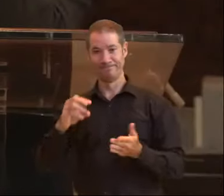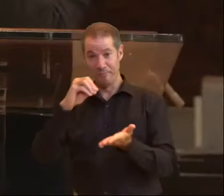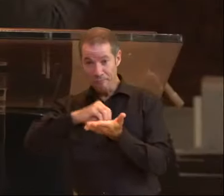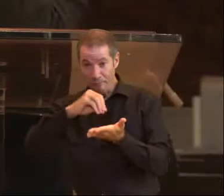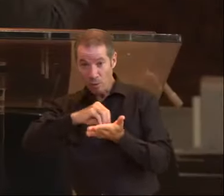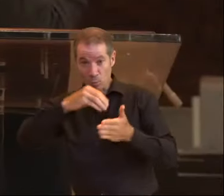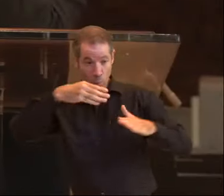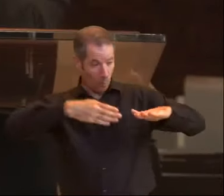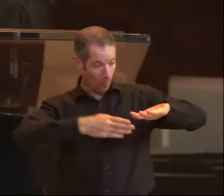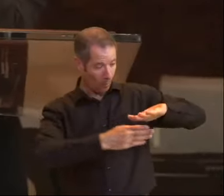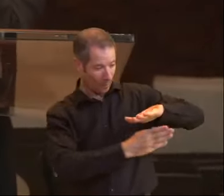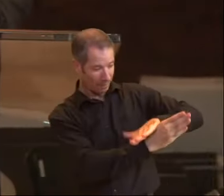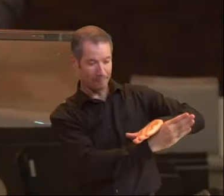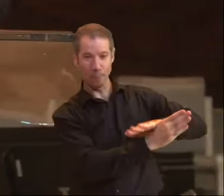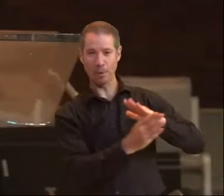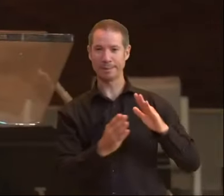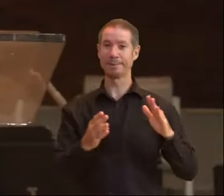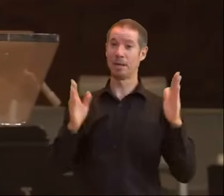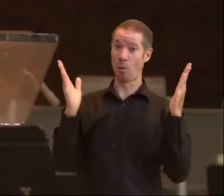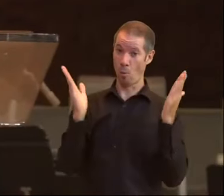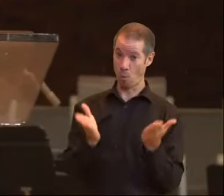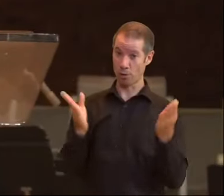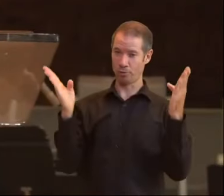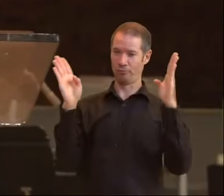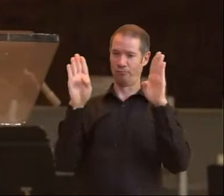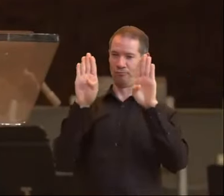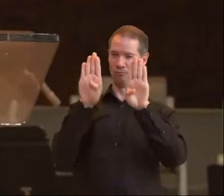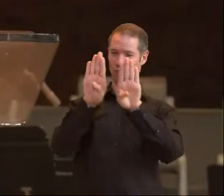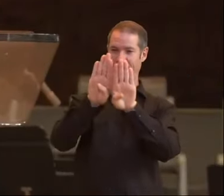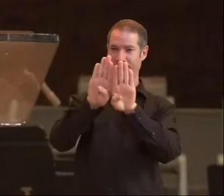esta porta, para entrar hoje.